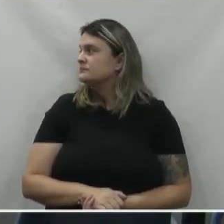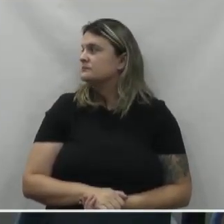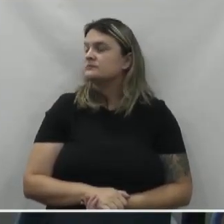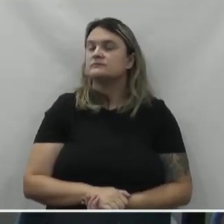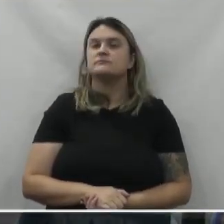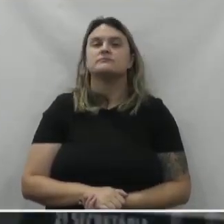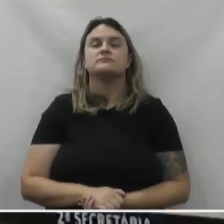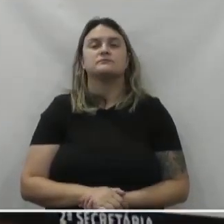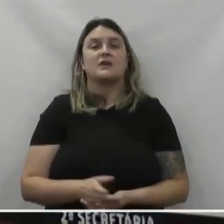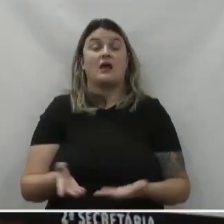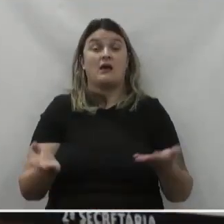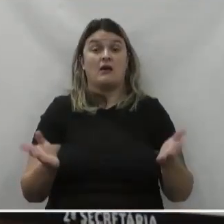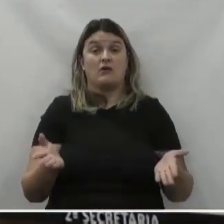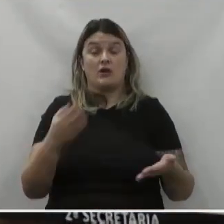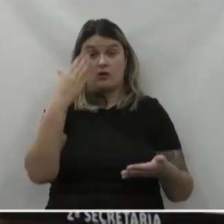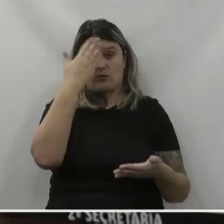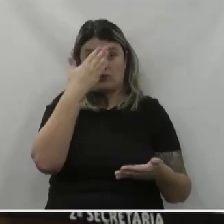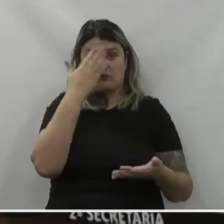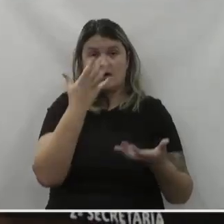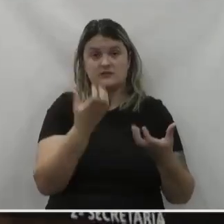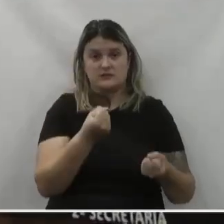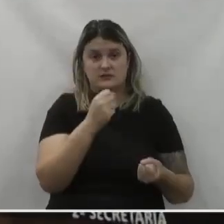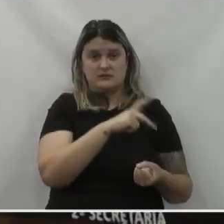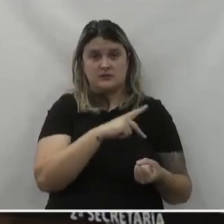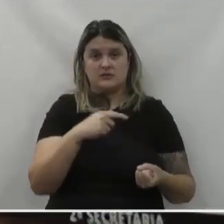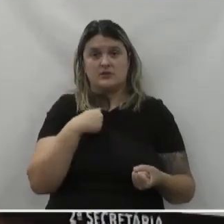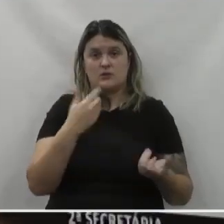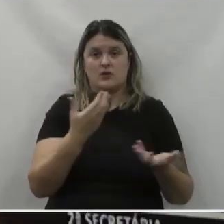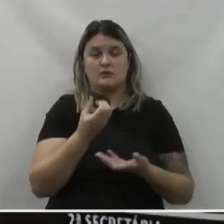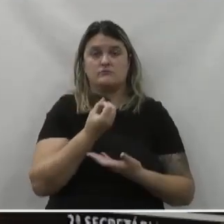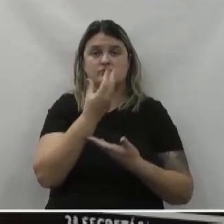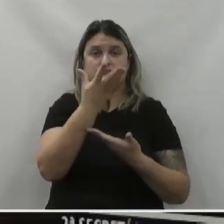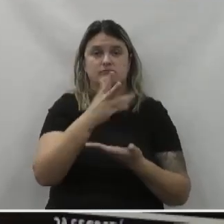Passo a presidência ao vereador Cordovan Neto para fazer uso da tribuna.